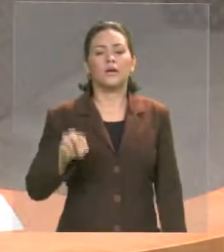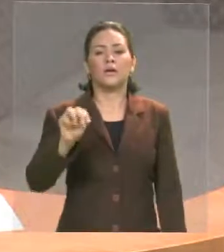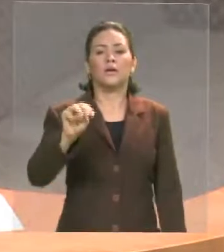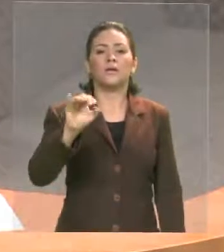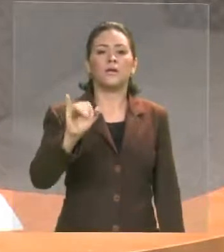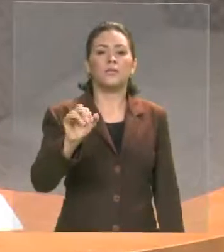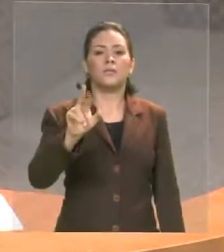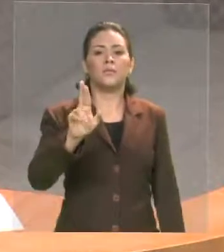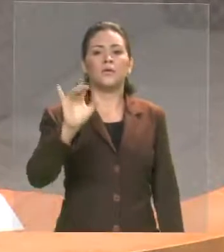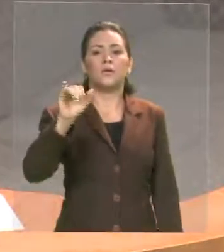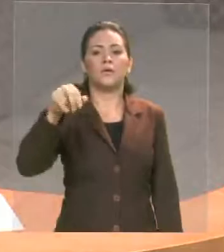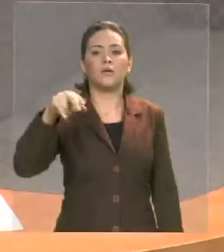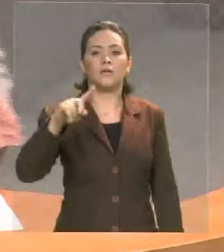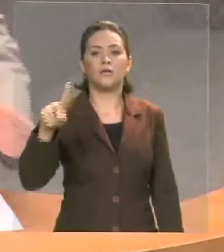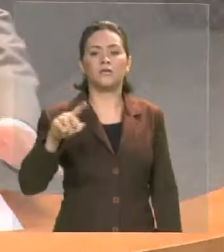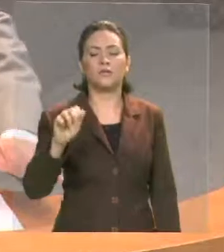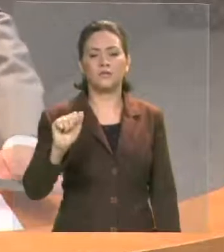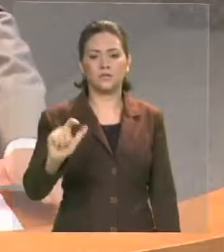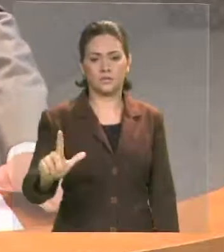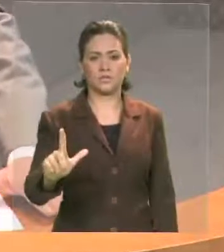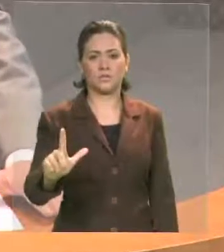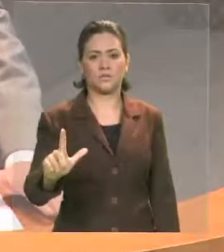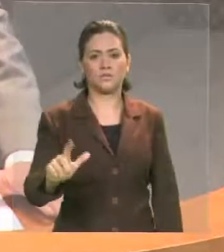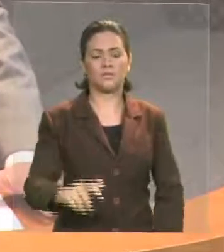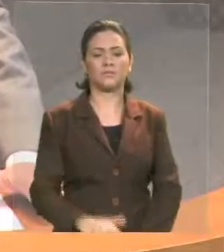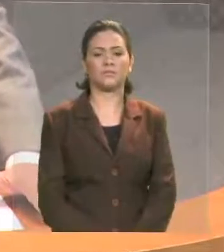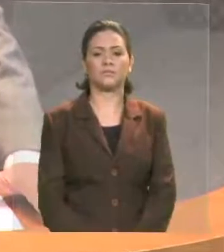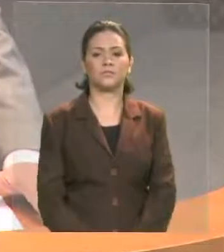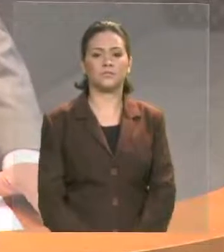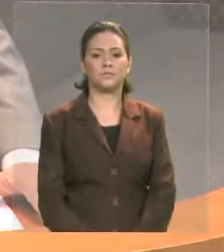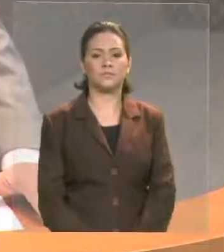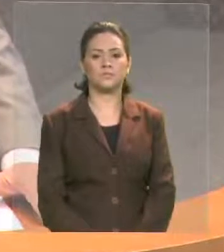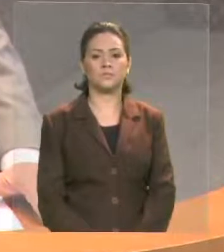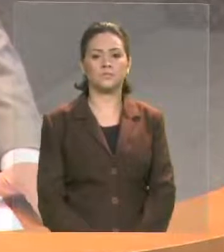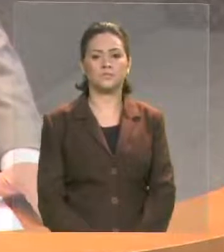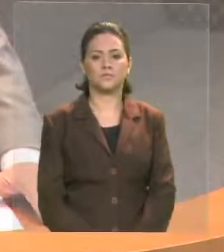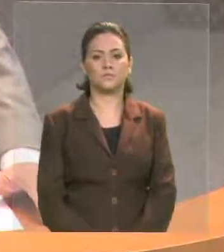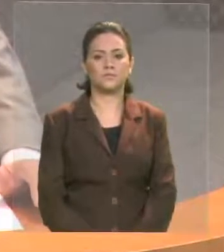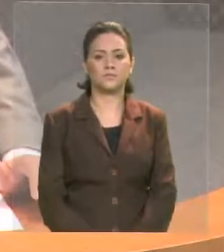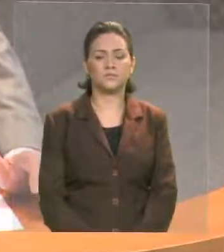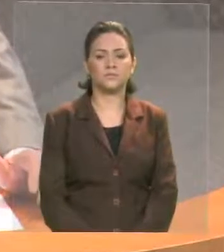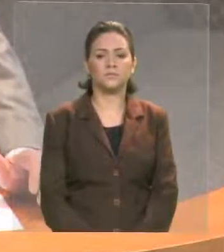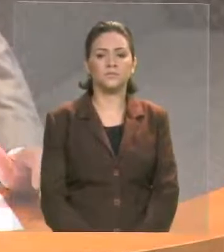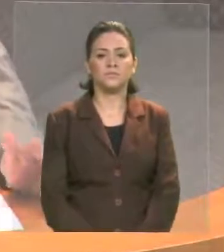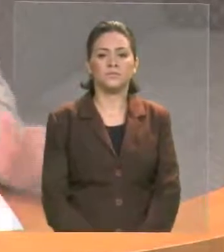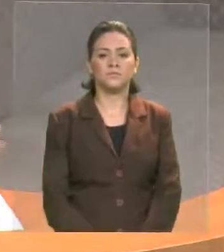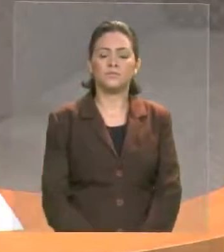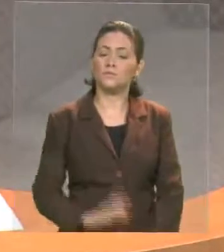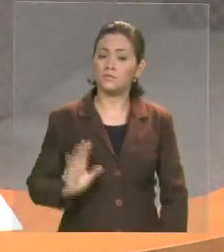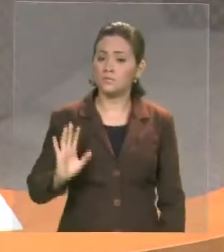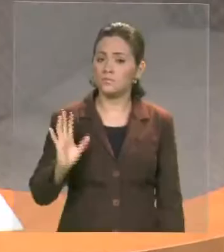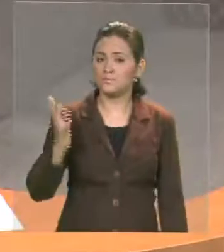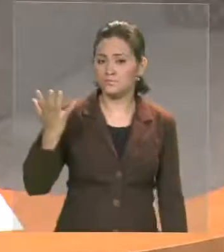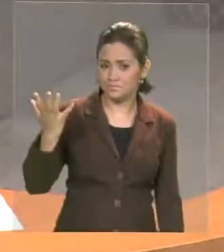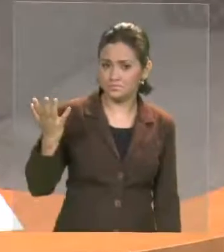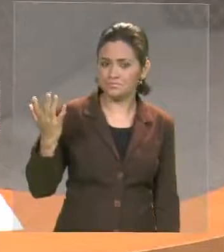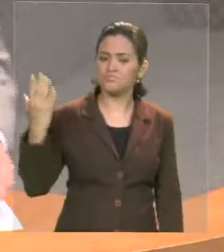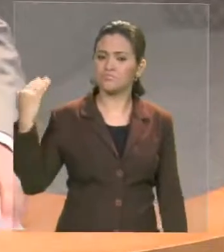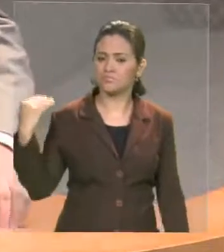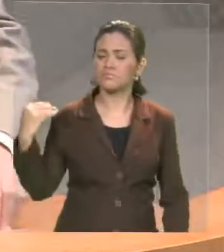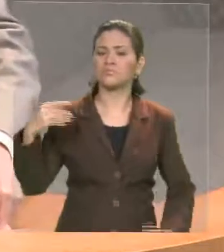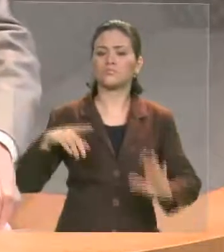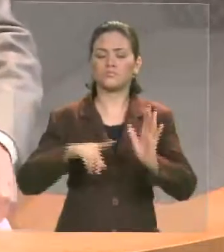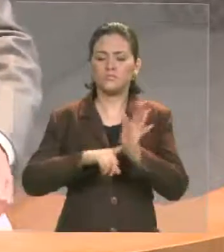Mirizal. E o município de Mirizal, recentemente, foi realizado uma pesquisa